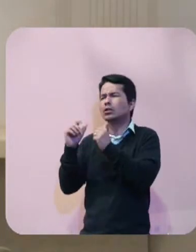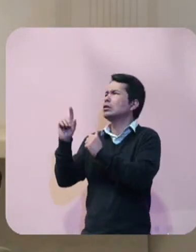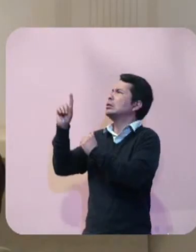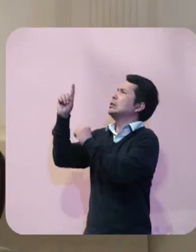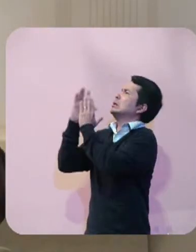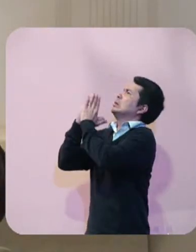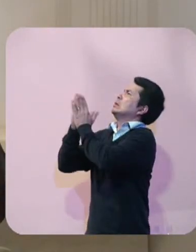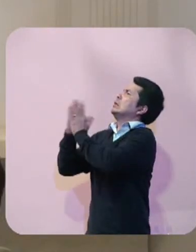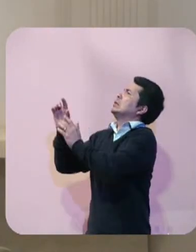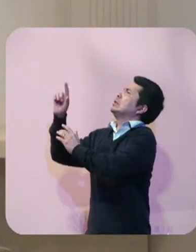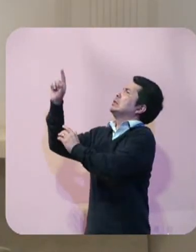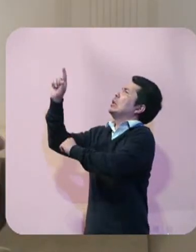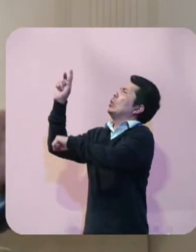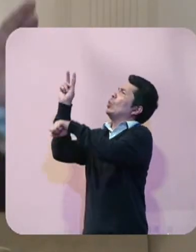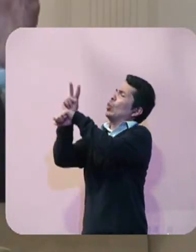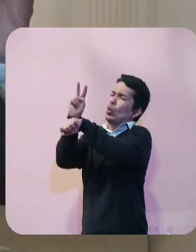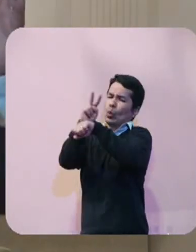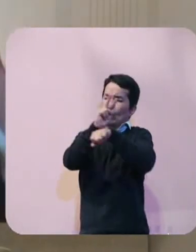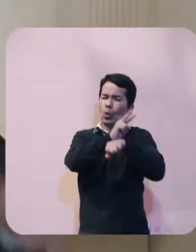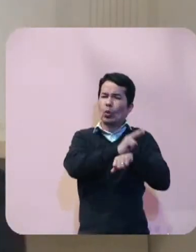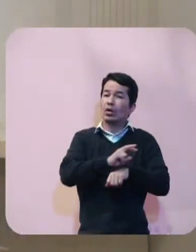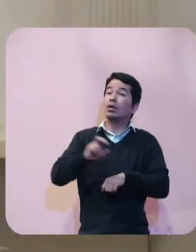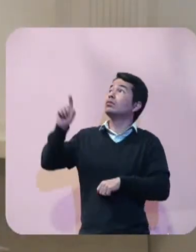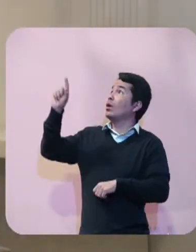oração de proteção. O Senhor